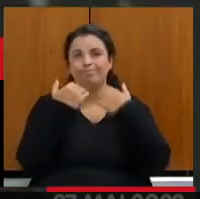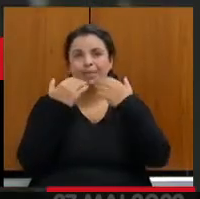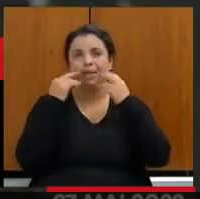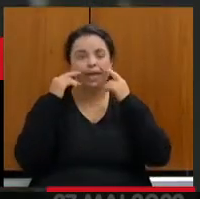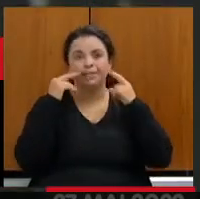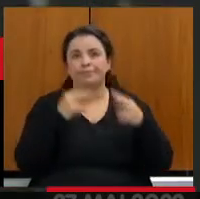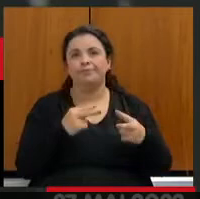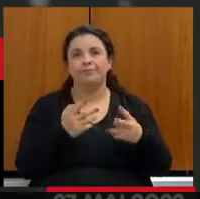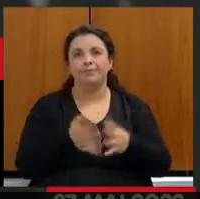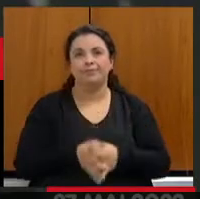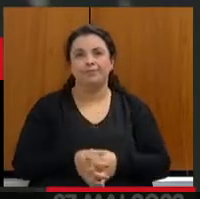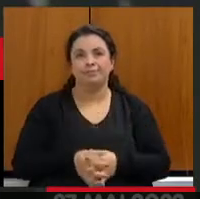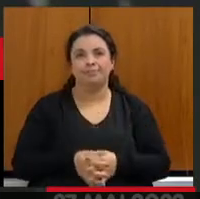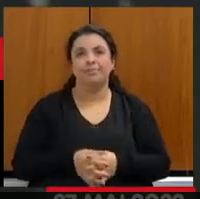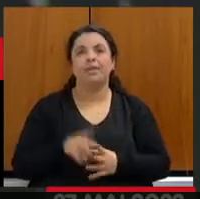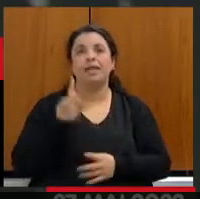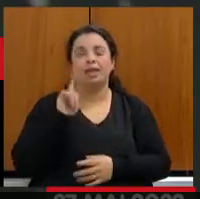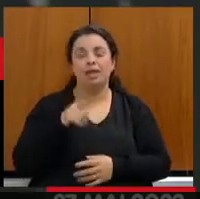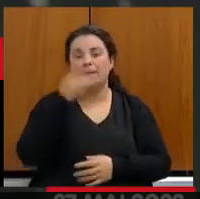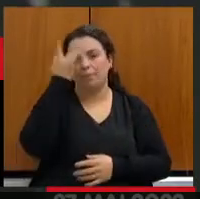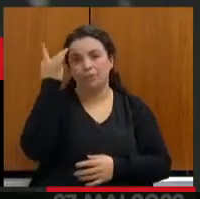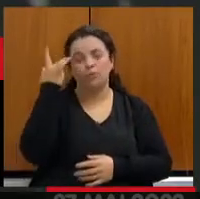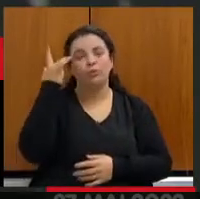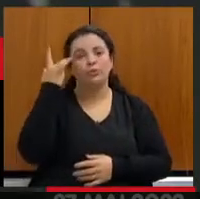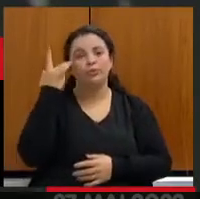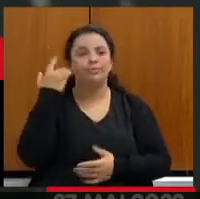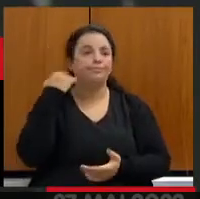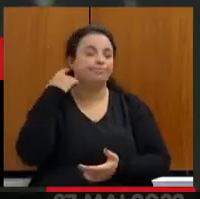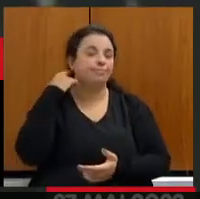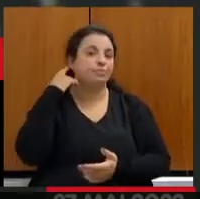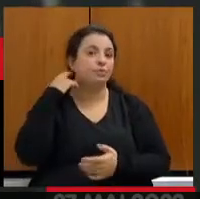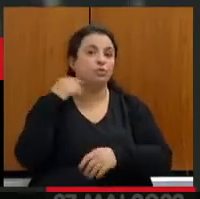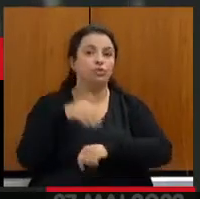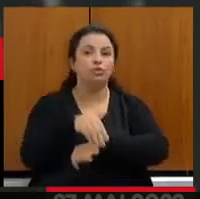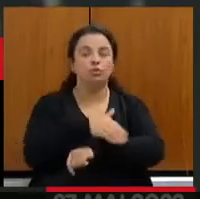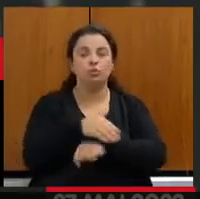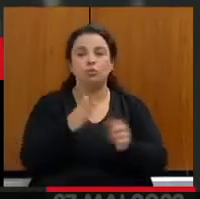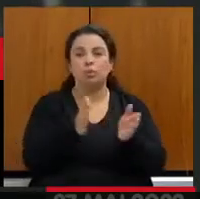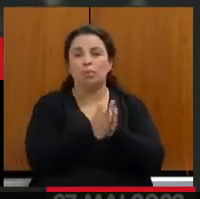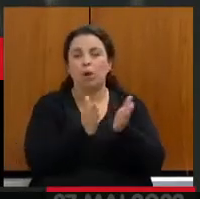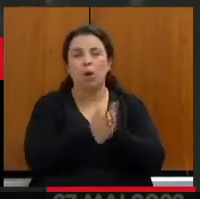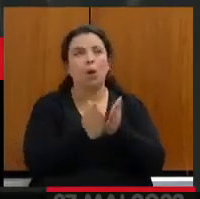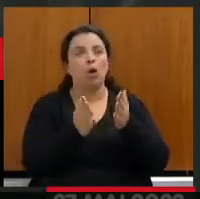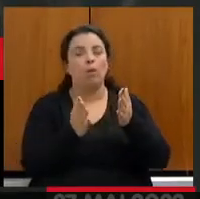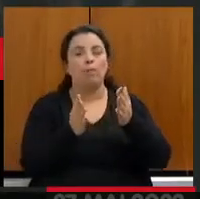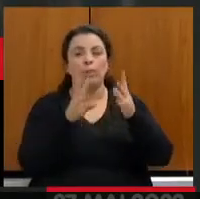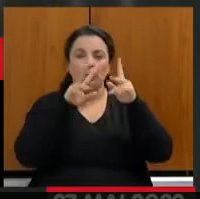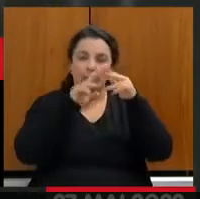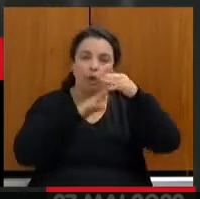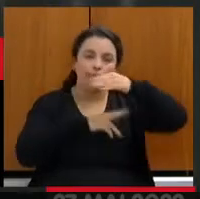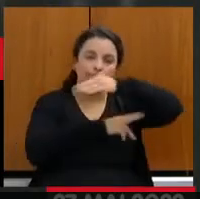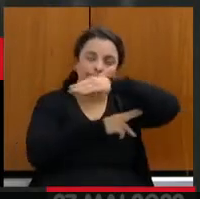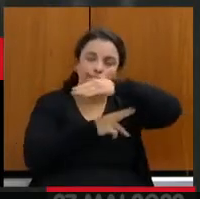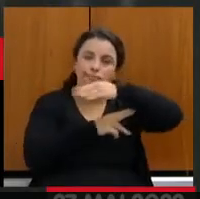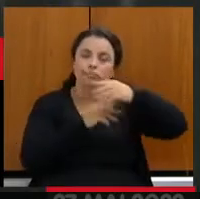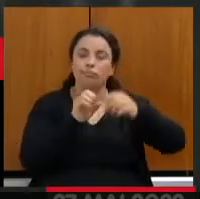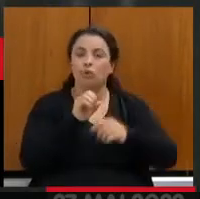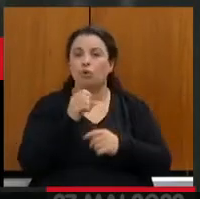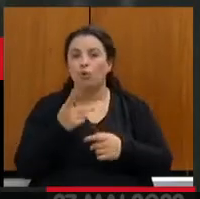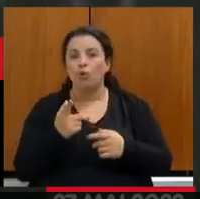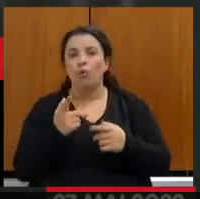né que as pessoas que vivem em situação de rua né debaixo de marquises nas calçadas